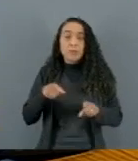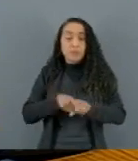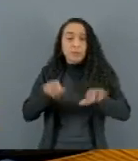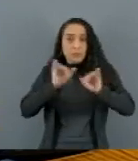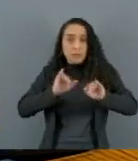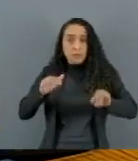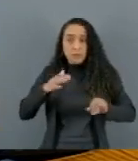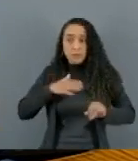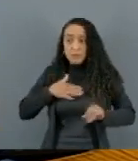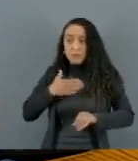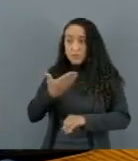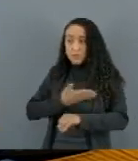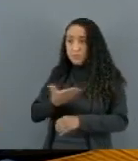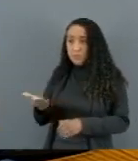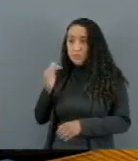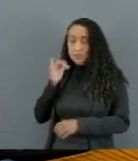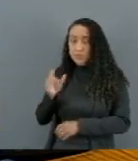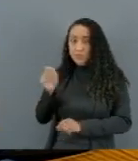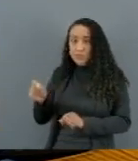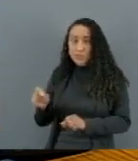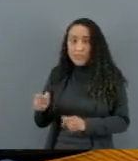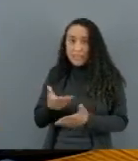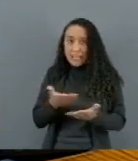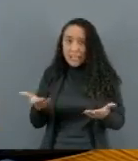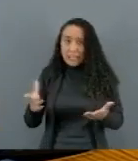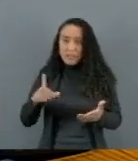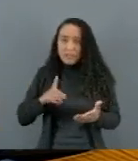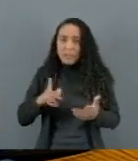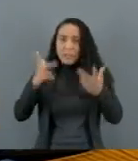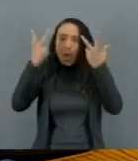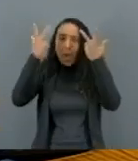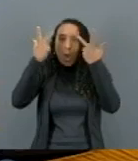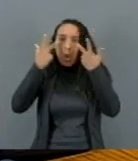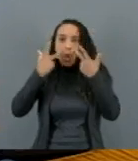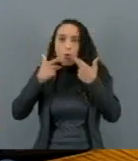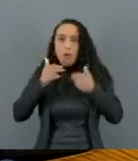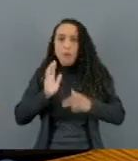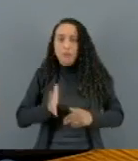meus pares, isso está normalizado.